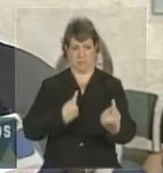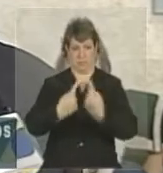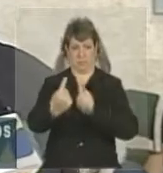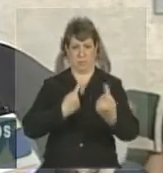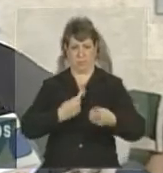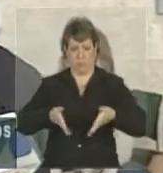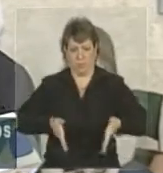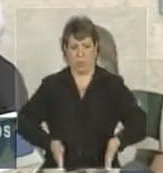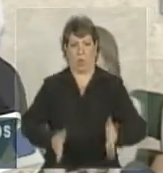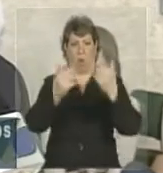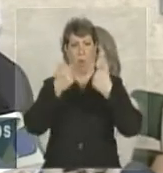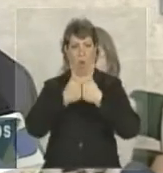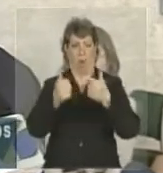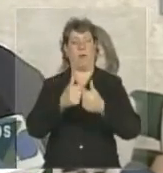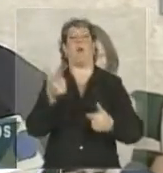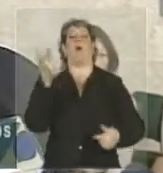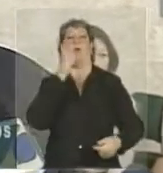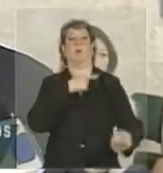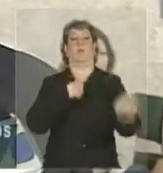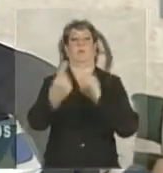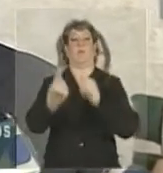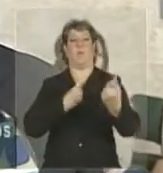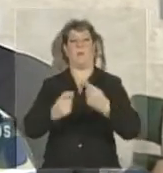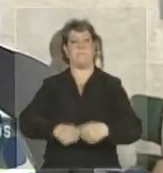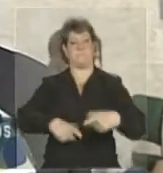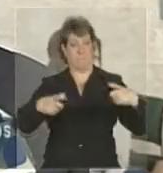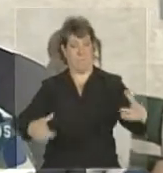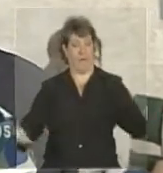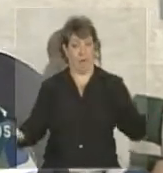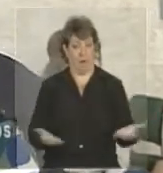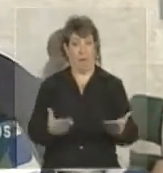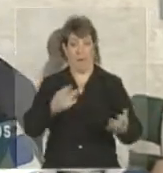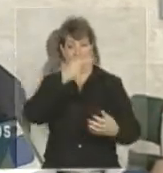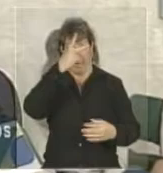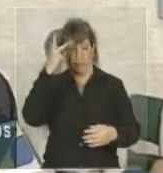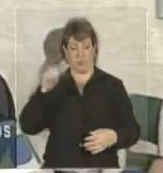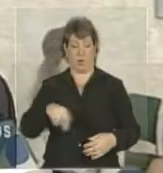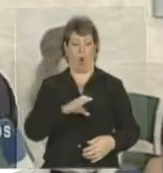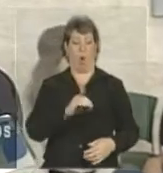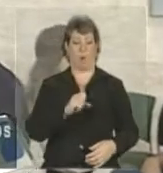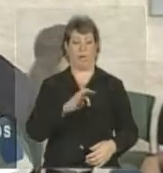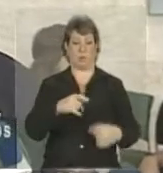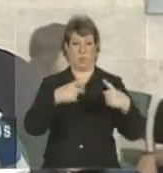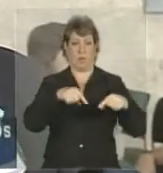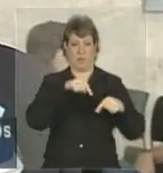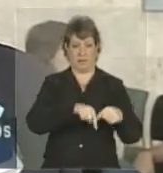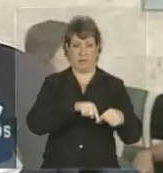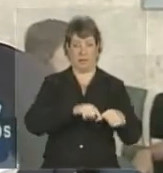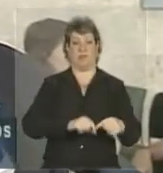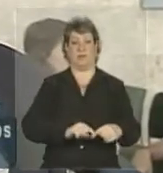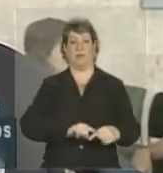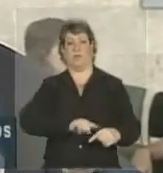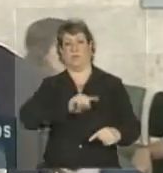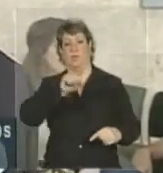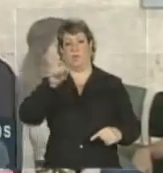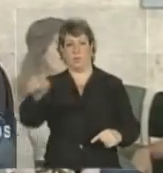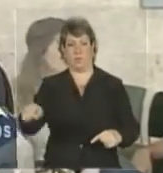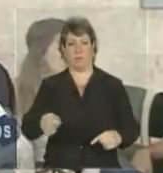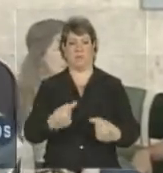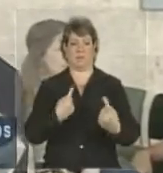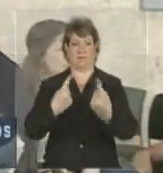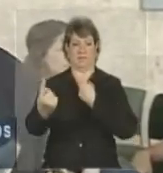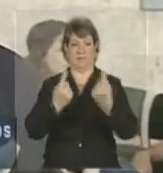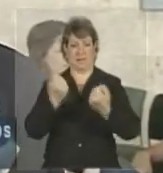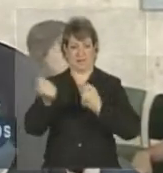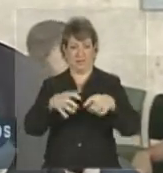ter uma acessibilidade maior. Hoje, um indivíduo que sai da região oeste pode gastar no